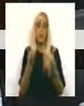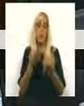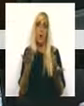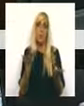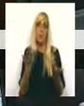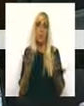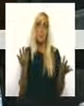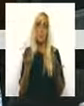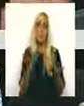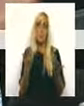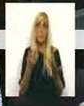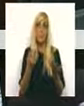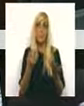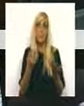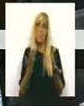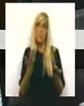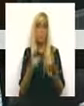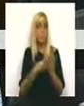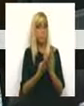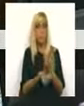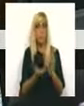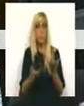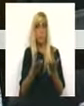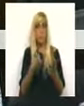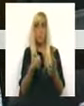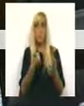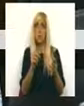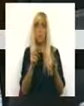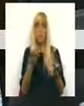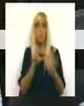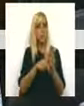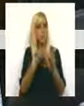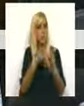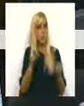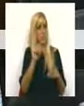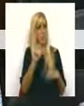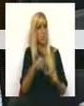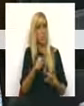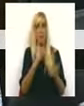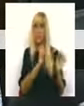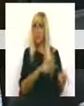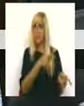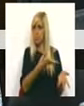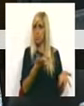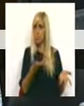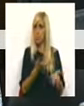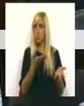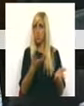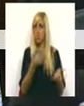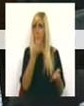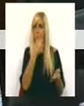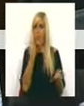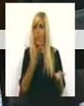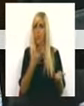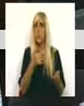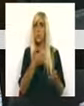tem sido, por várias vezes, como já foi equivocado, o Bloco de Esquerda tem um projeto de resolução também de julgo em março ou maio